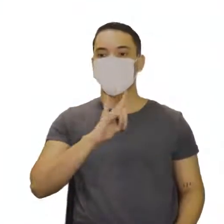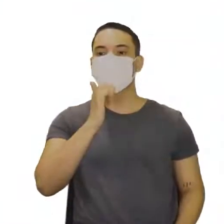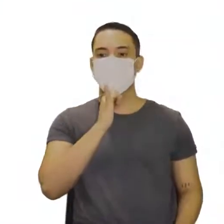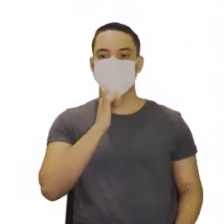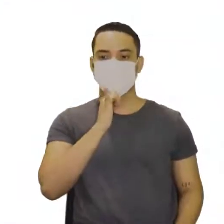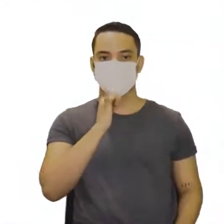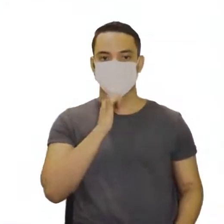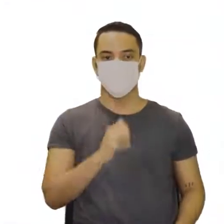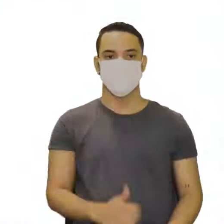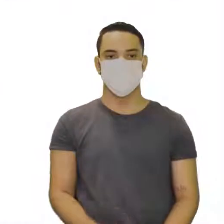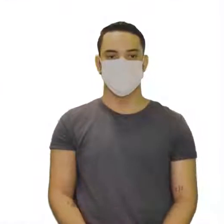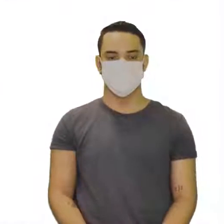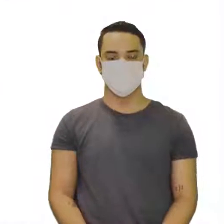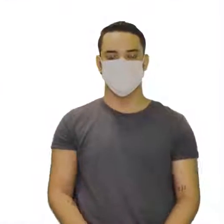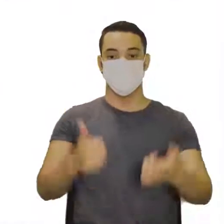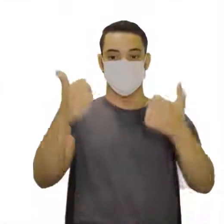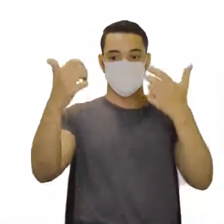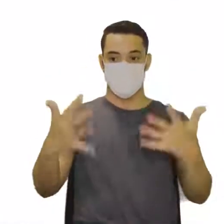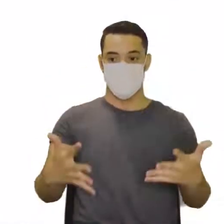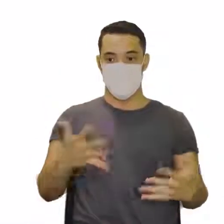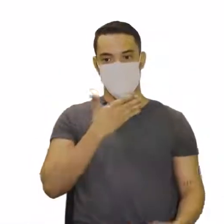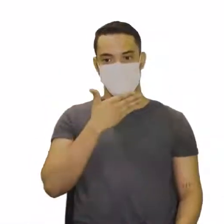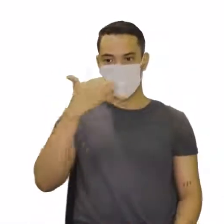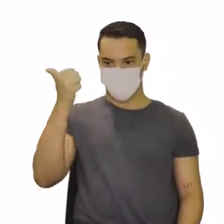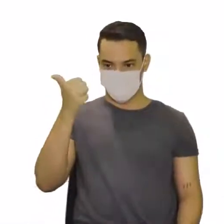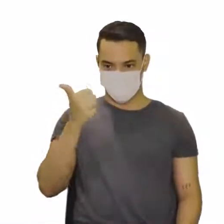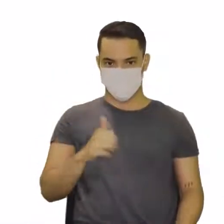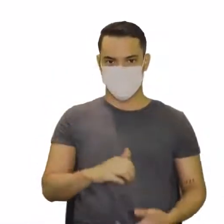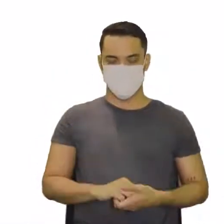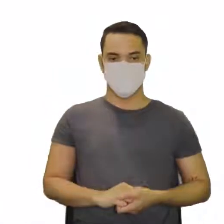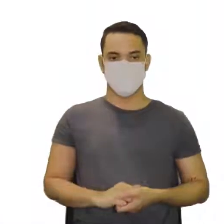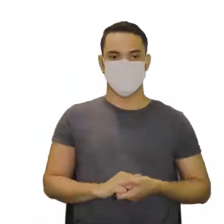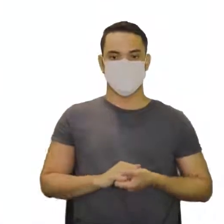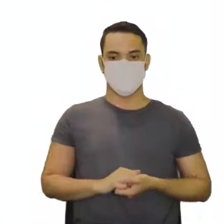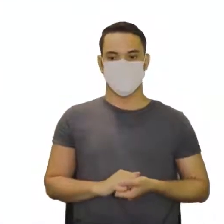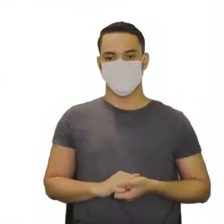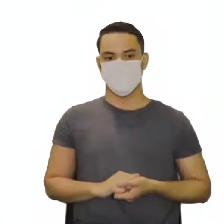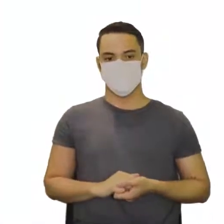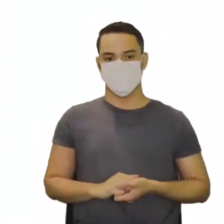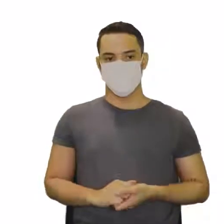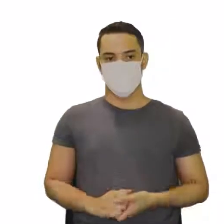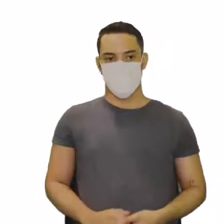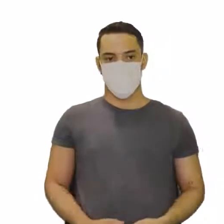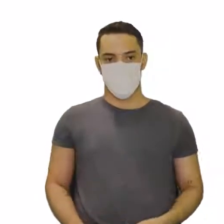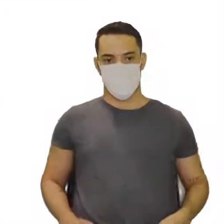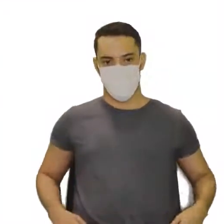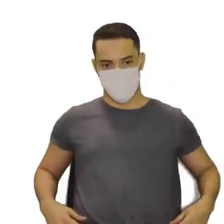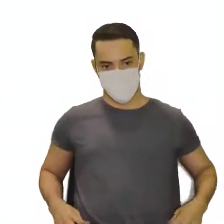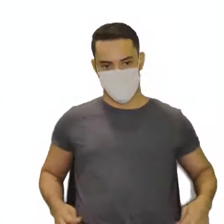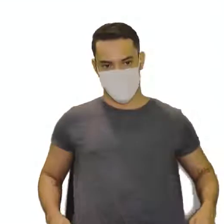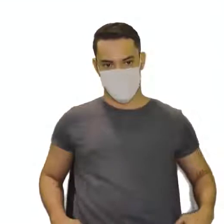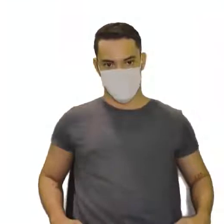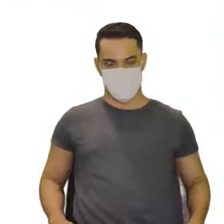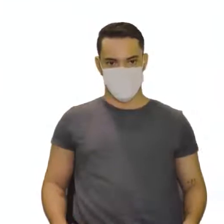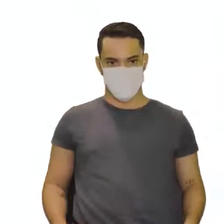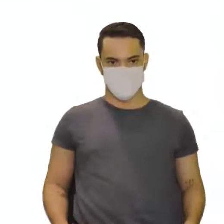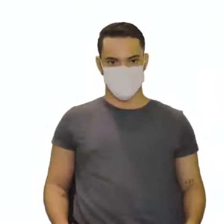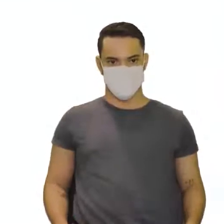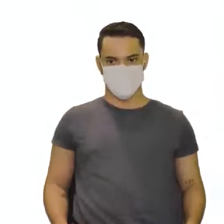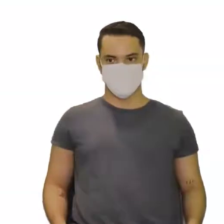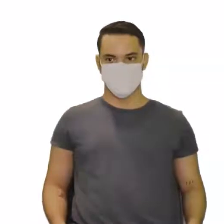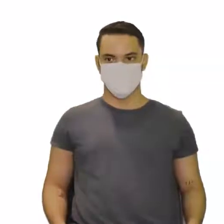exemplo para explicar melhor o que nós estávamos conversando. Deixa eu mudar minha cor de canetinha, colocar esse azul aqui.